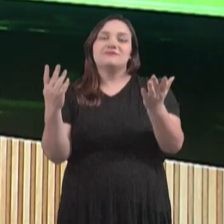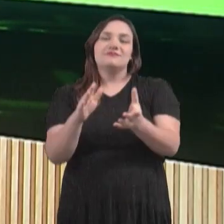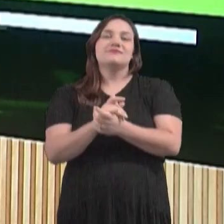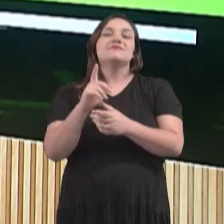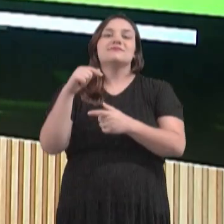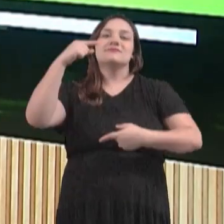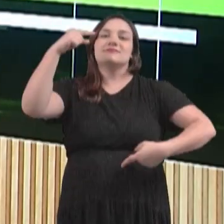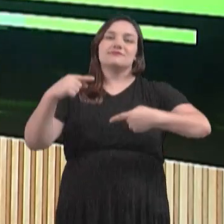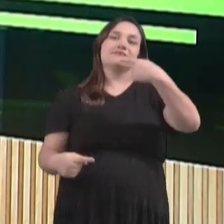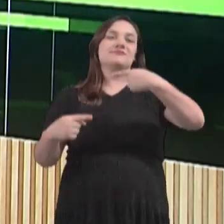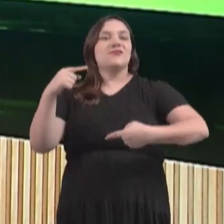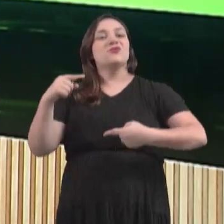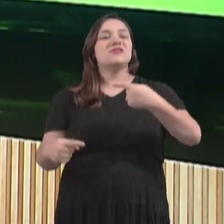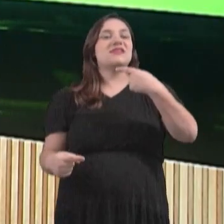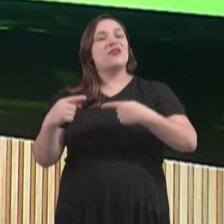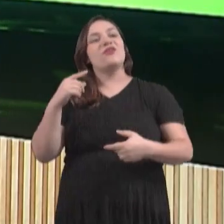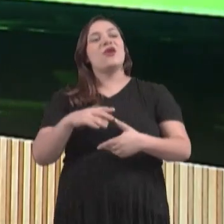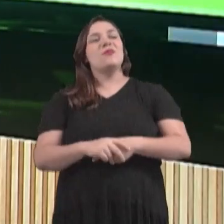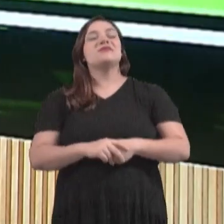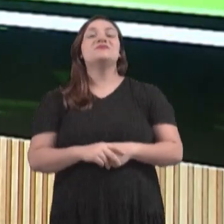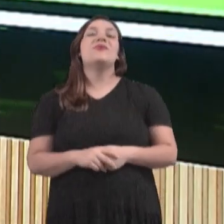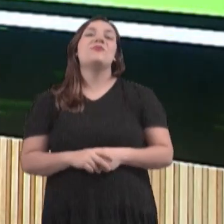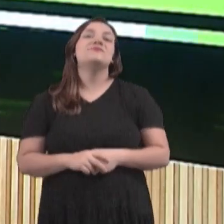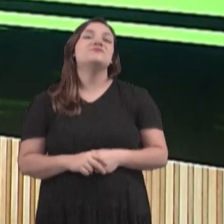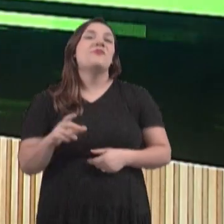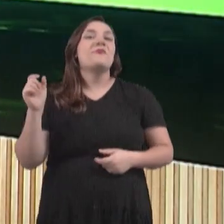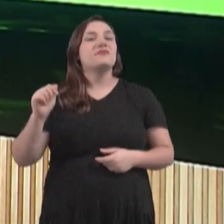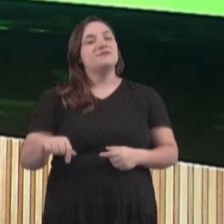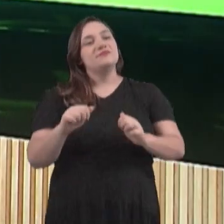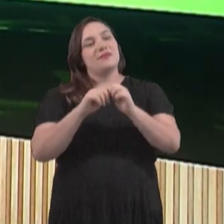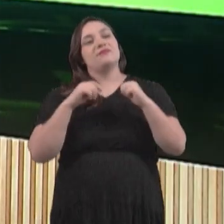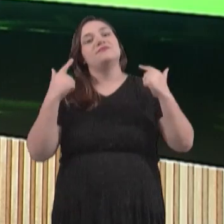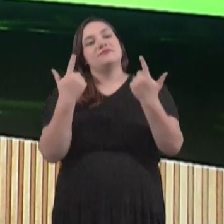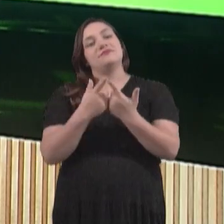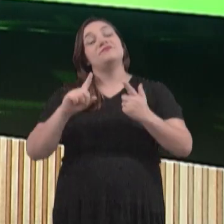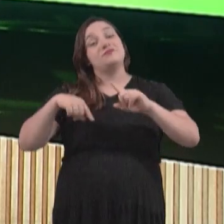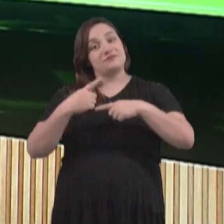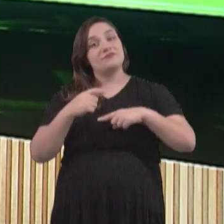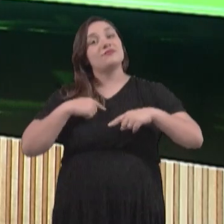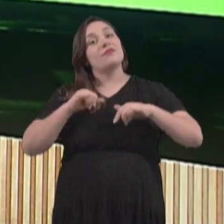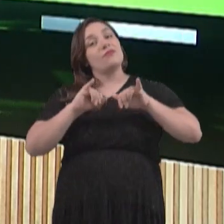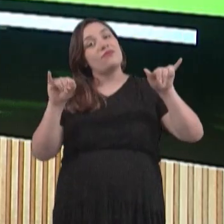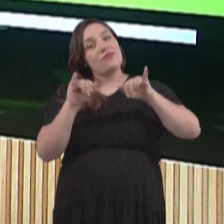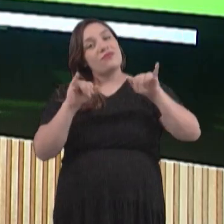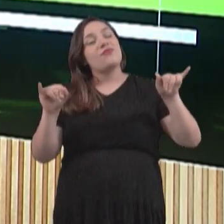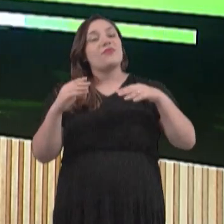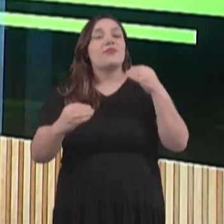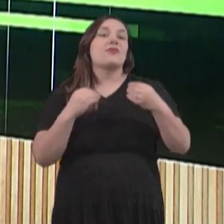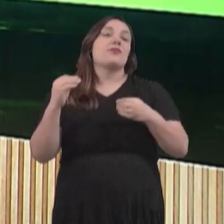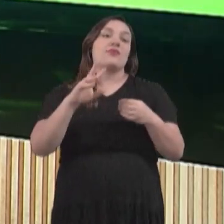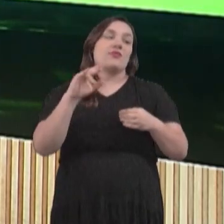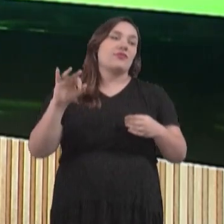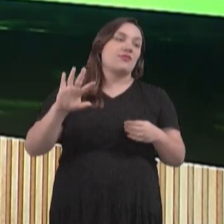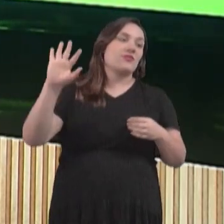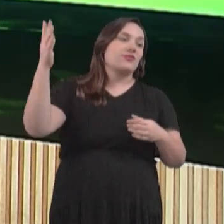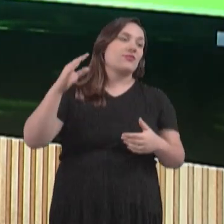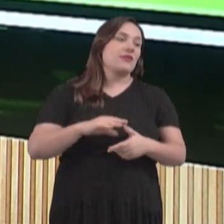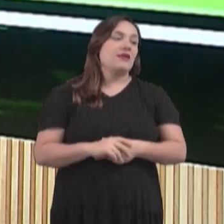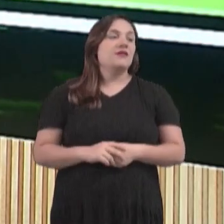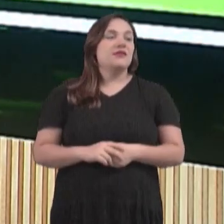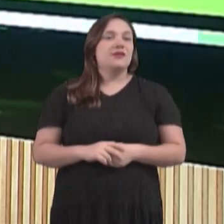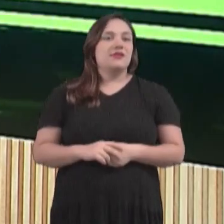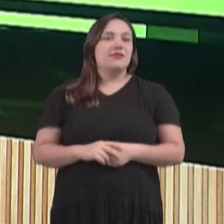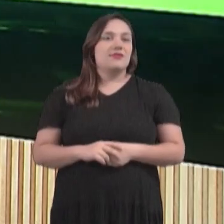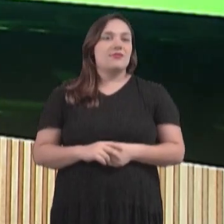Esse debate ele tem que passar pela Assembleia Legislativa e a gente vai atualizando aí a Mato Grosso do Sul sobre esse